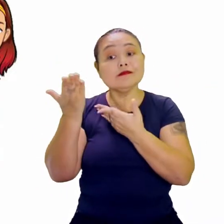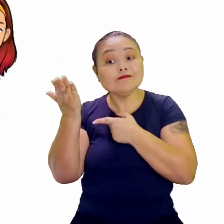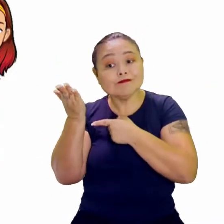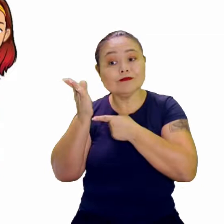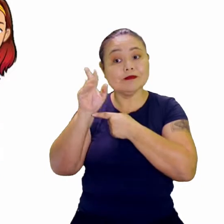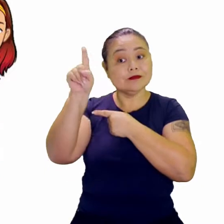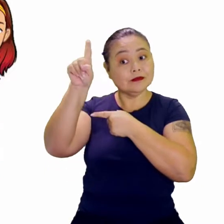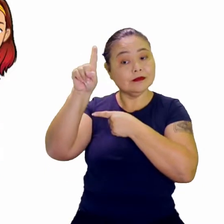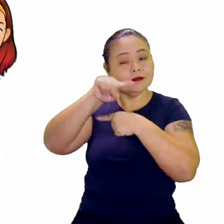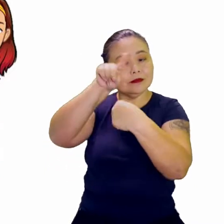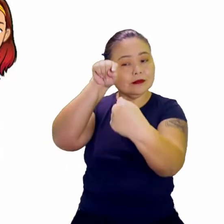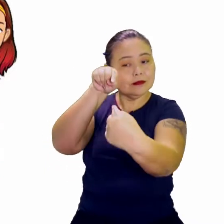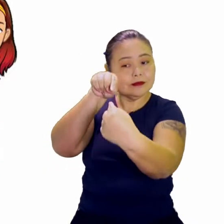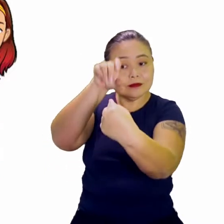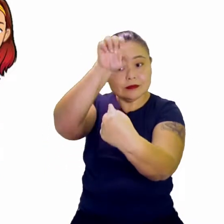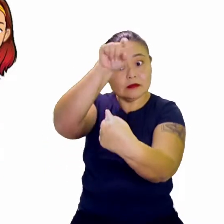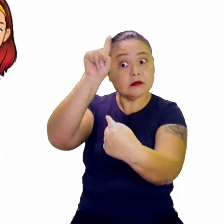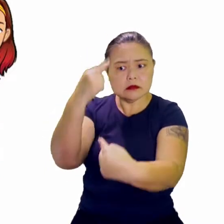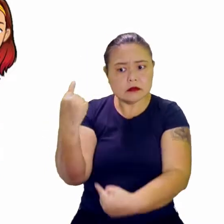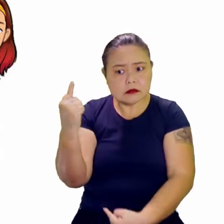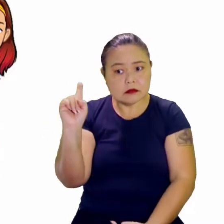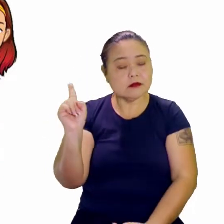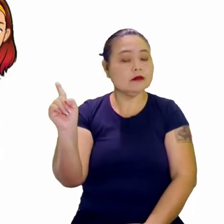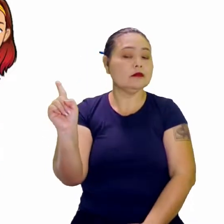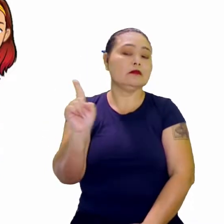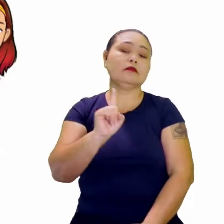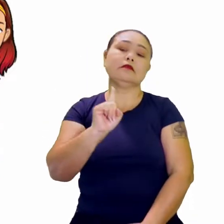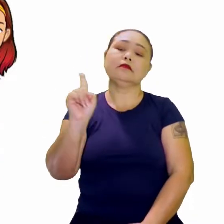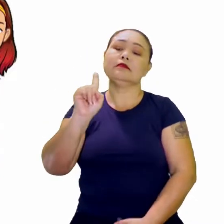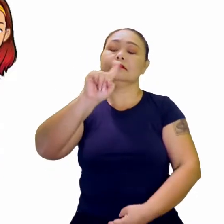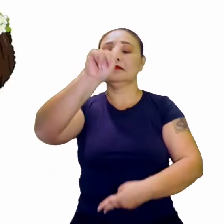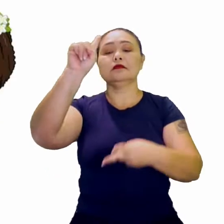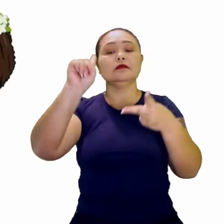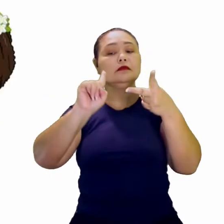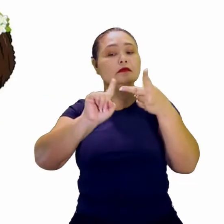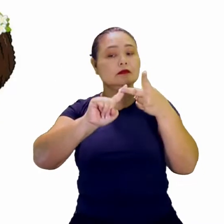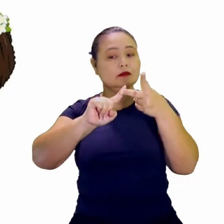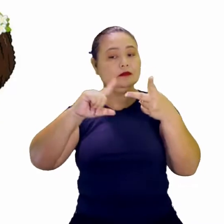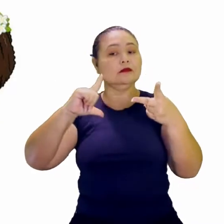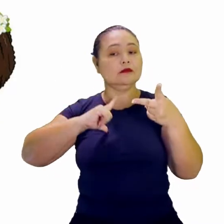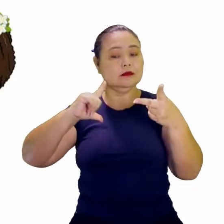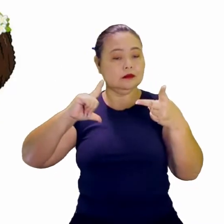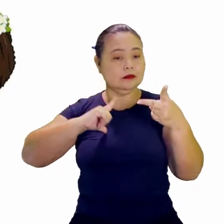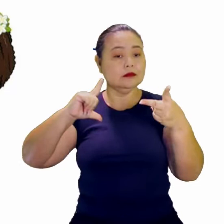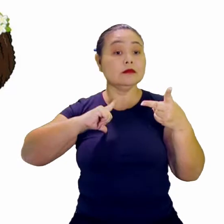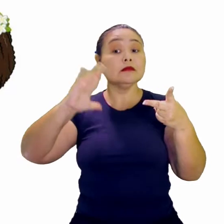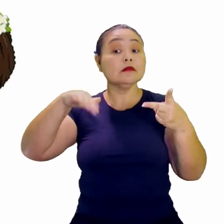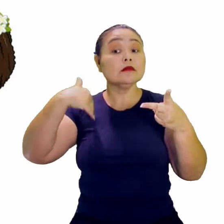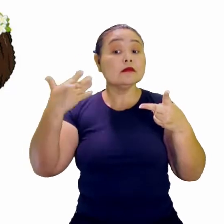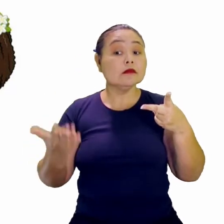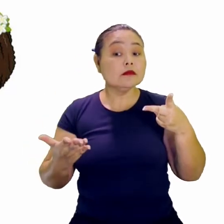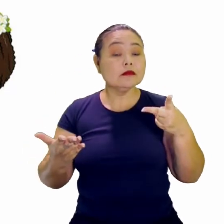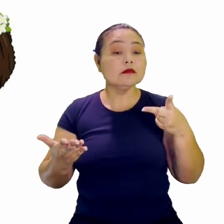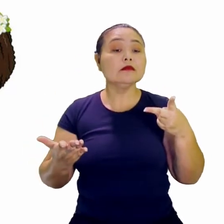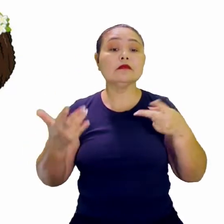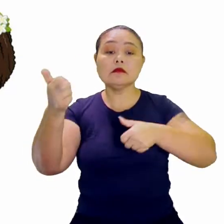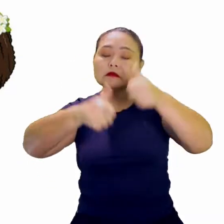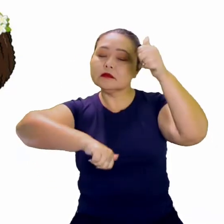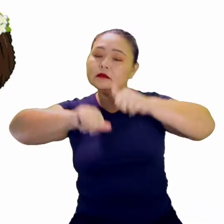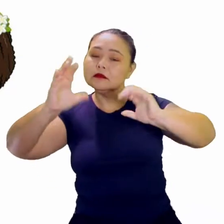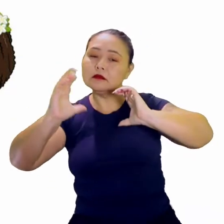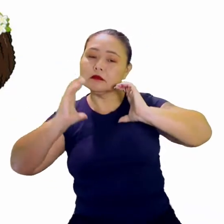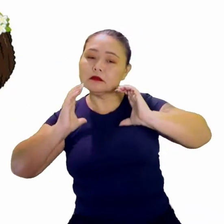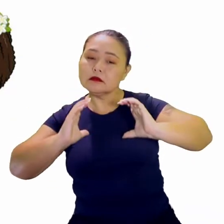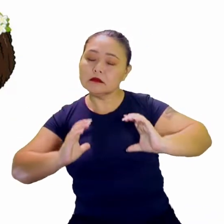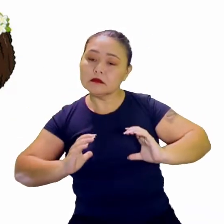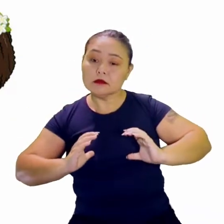de aprendizagem. É só esse? Não, tem um segundo objetivo. Qual que é o segundo?